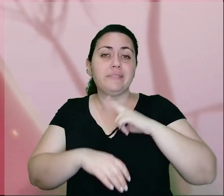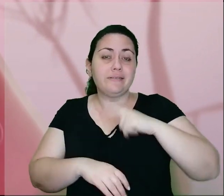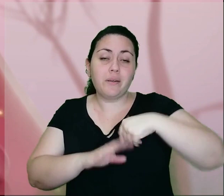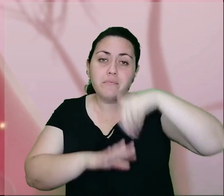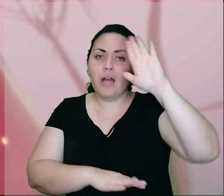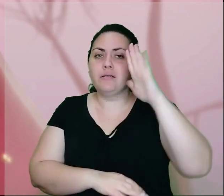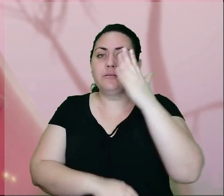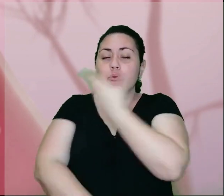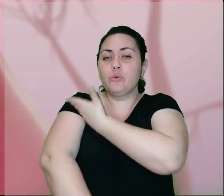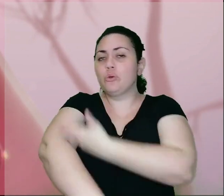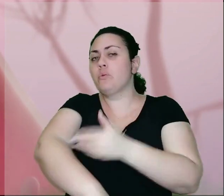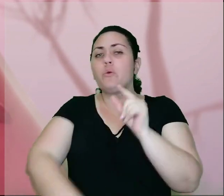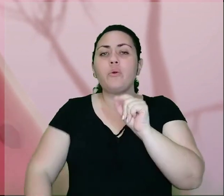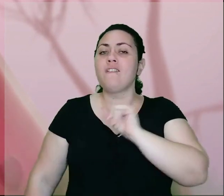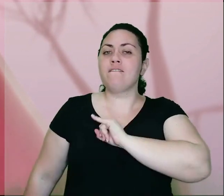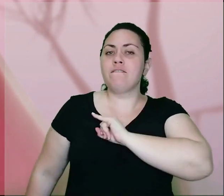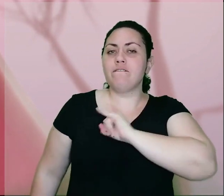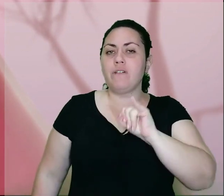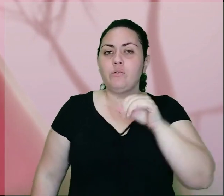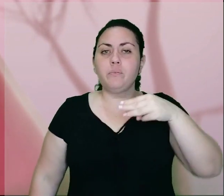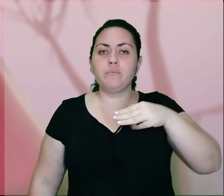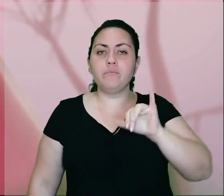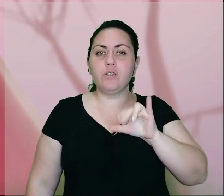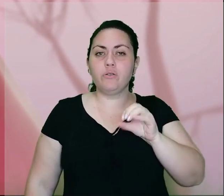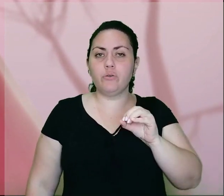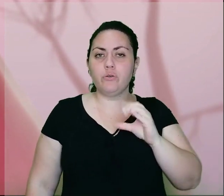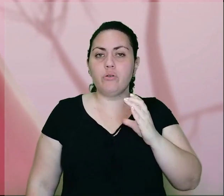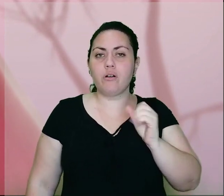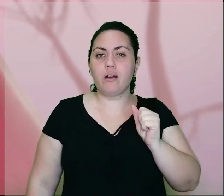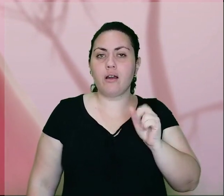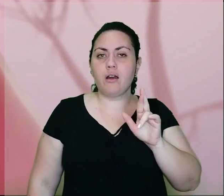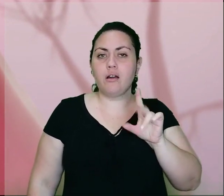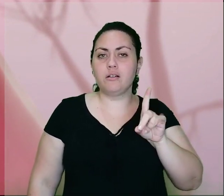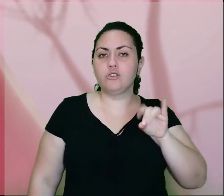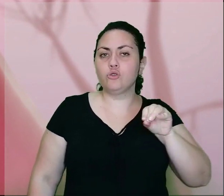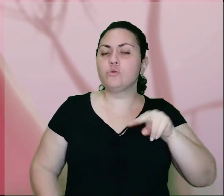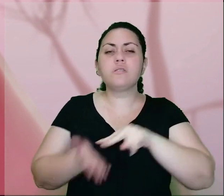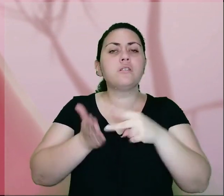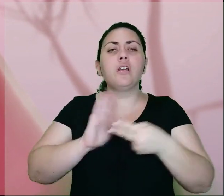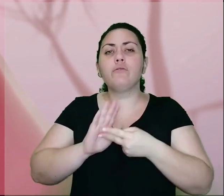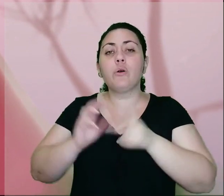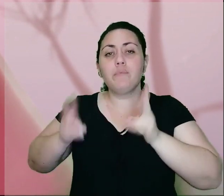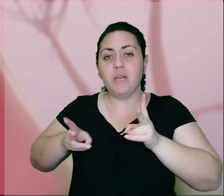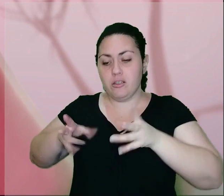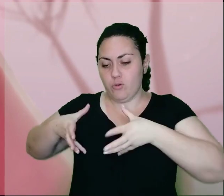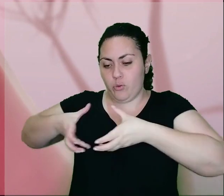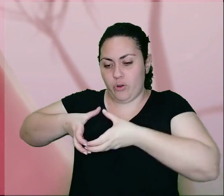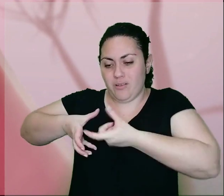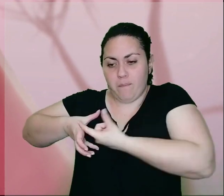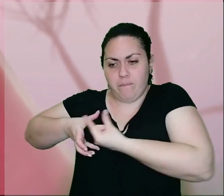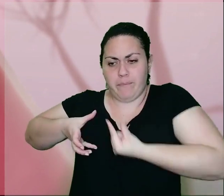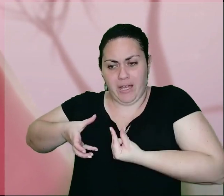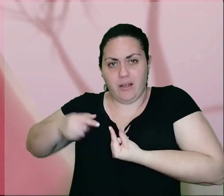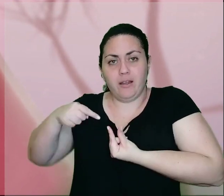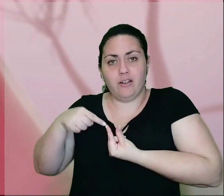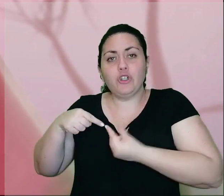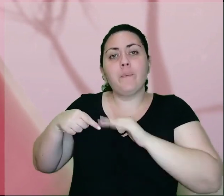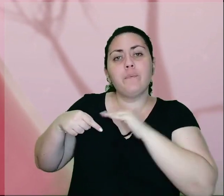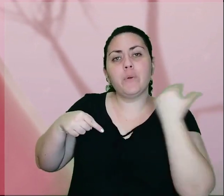mais comuns é o infarto do miocárdio, que trata-se da morte das células de uma região do músculo do